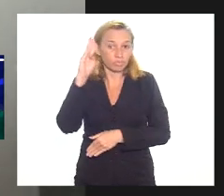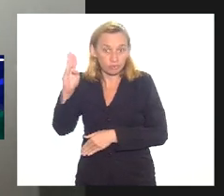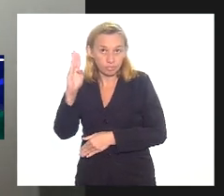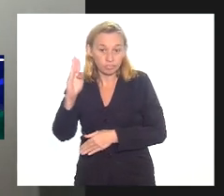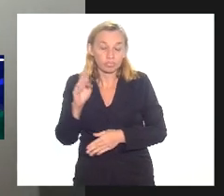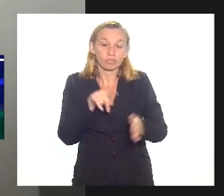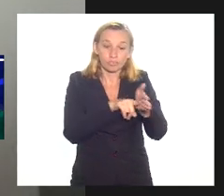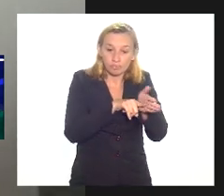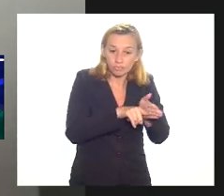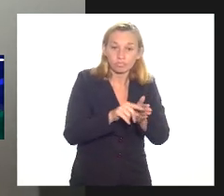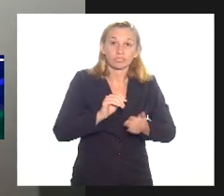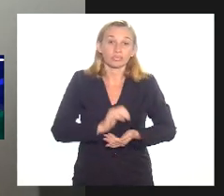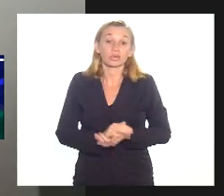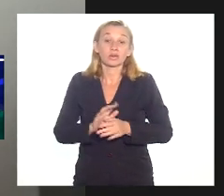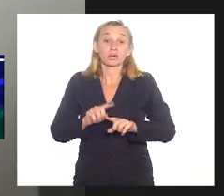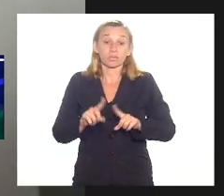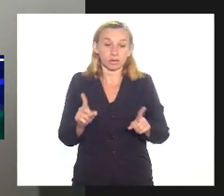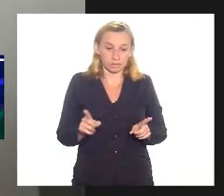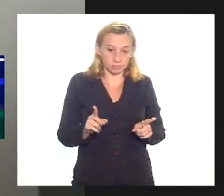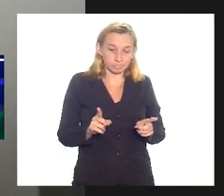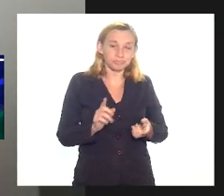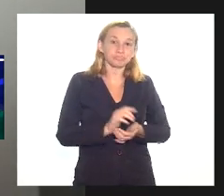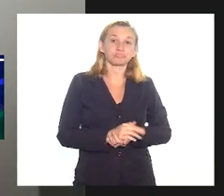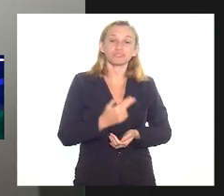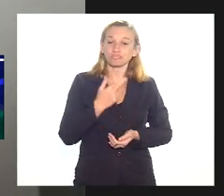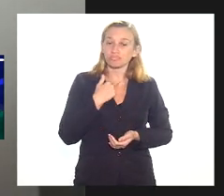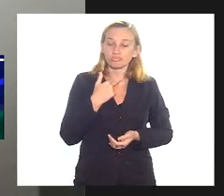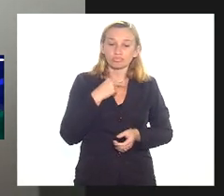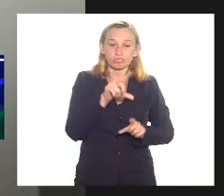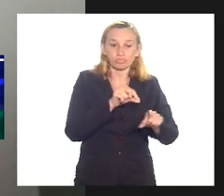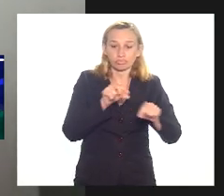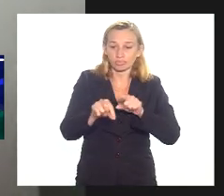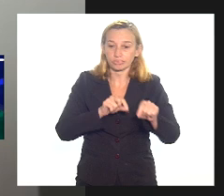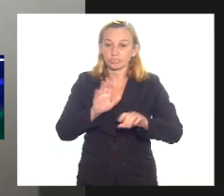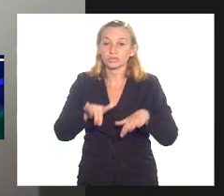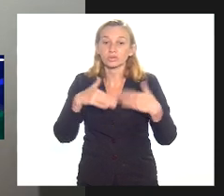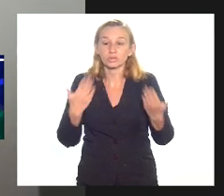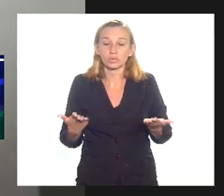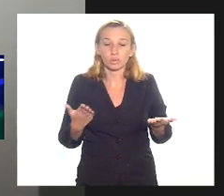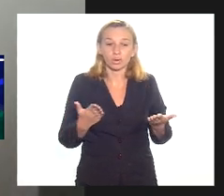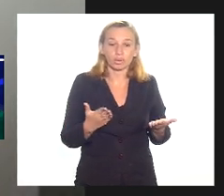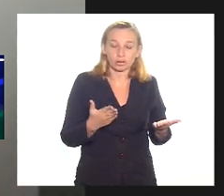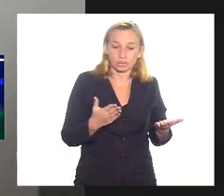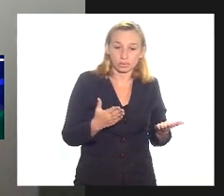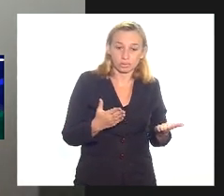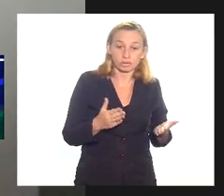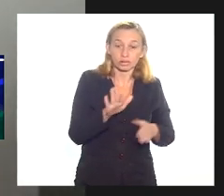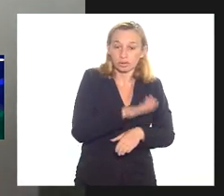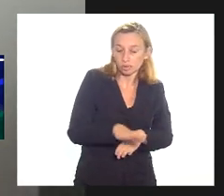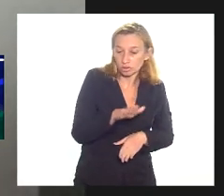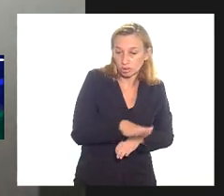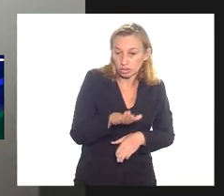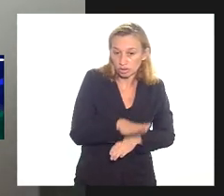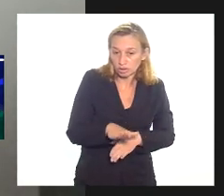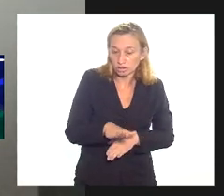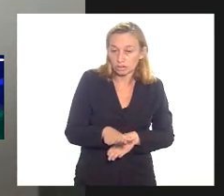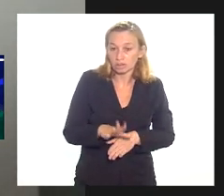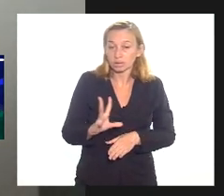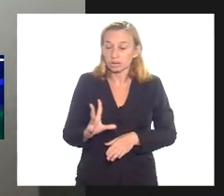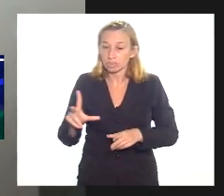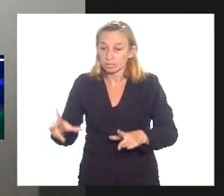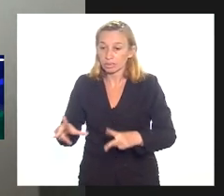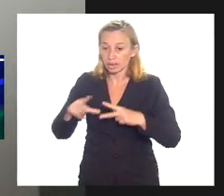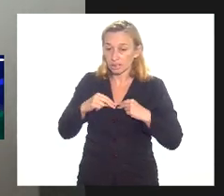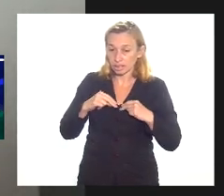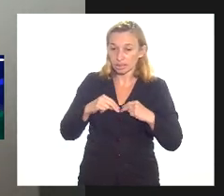relação à investigação. Mas a gente não pode selecionar quais são os crimes, quais são as crianças que merecem